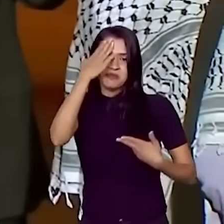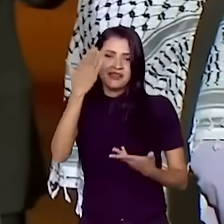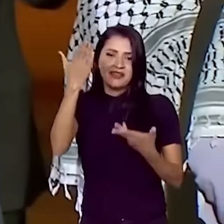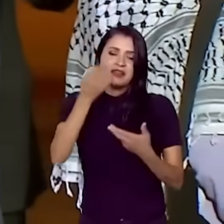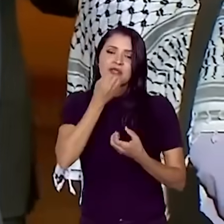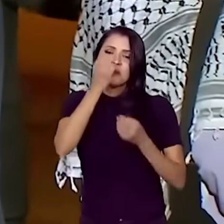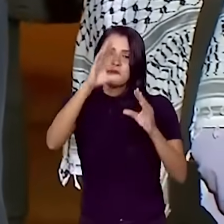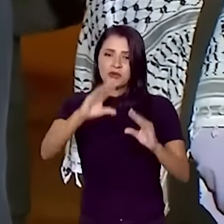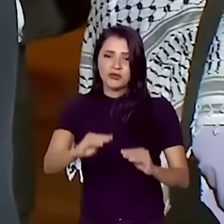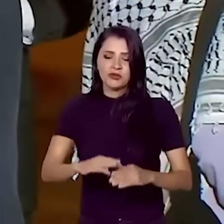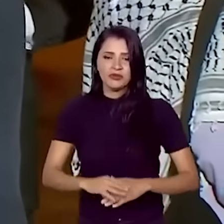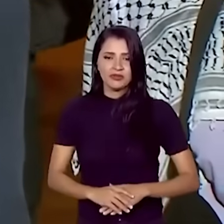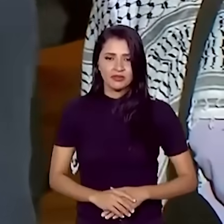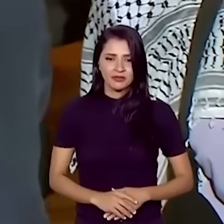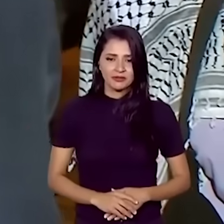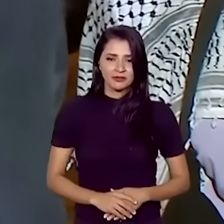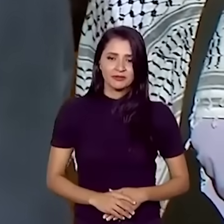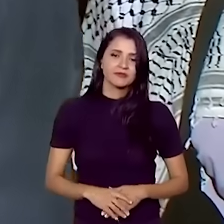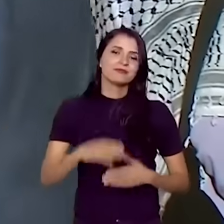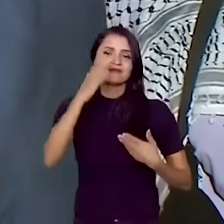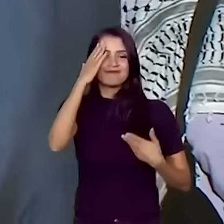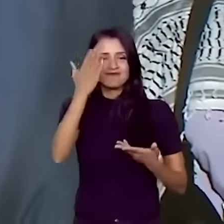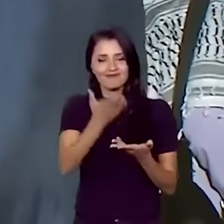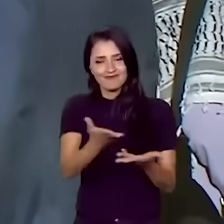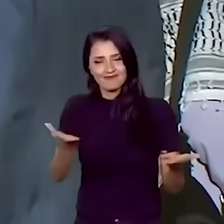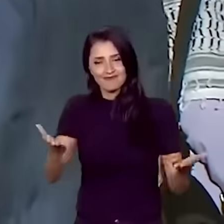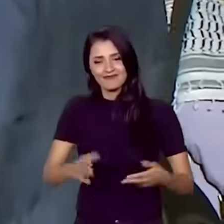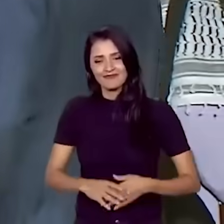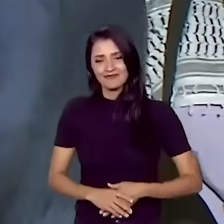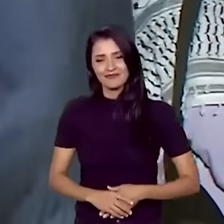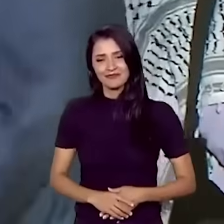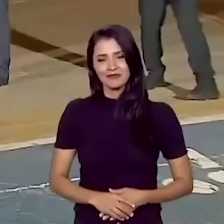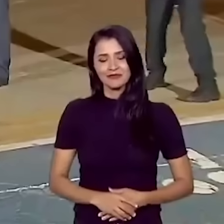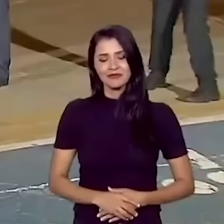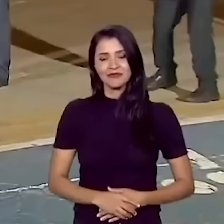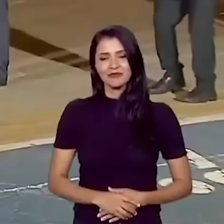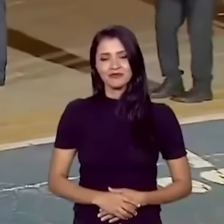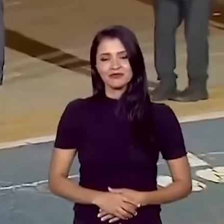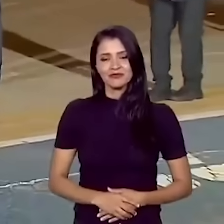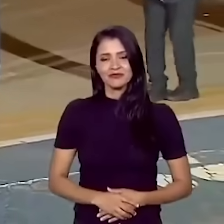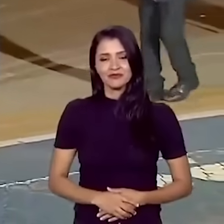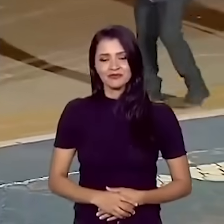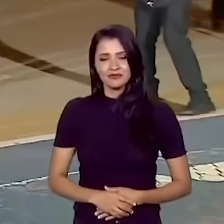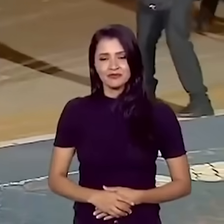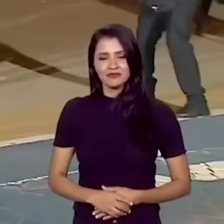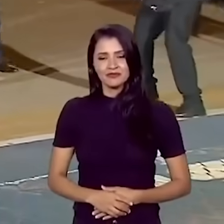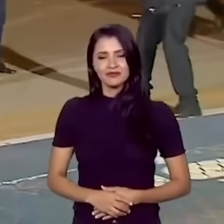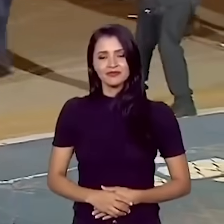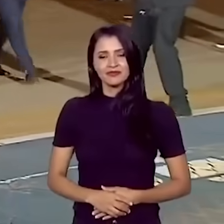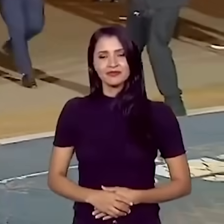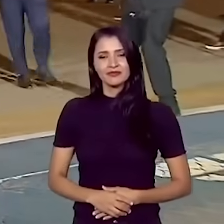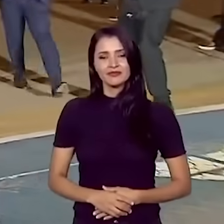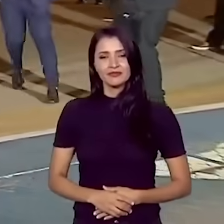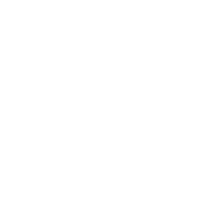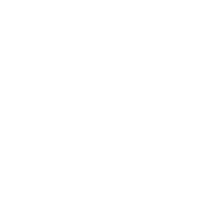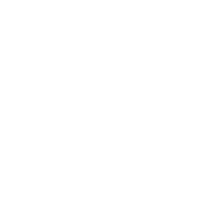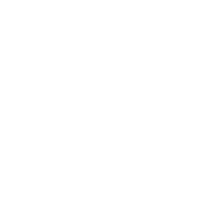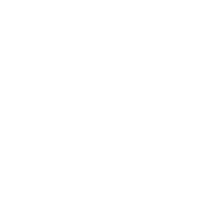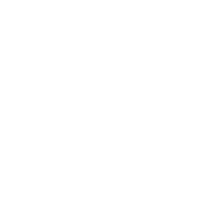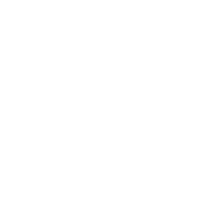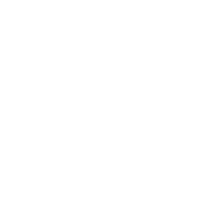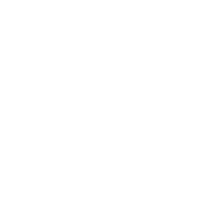obrigado. Boa noite. Obrigado, gente. Parabéns, José Léo.